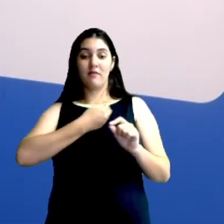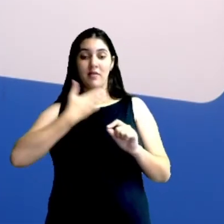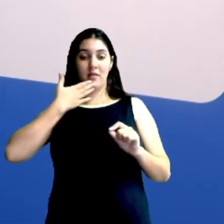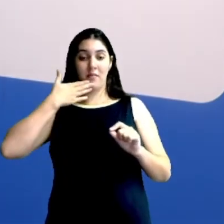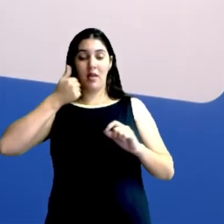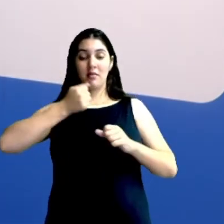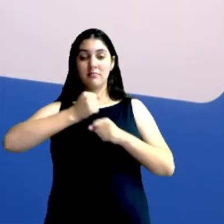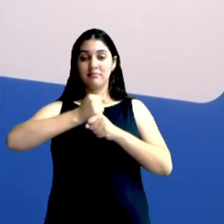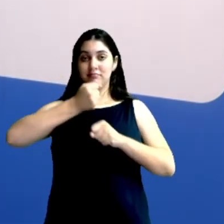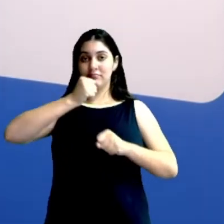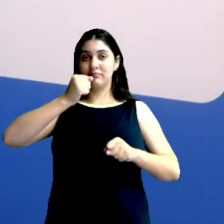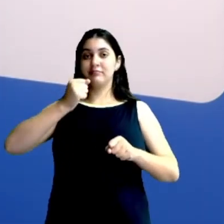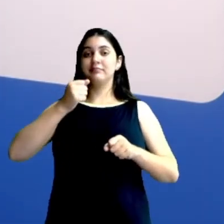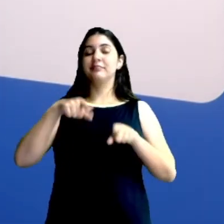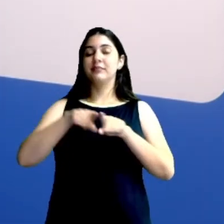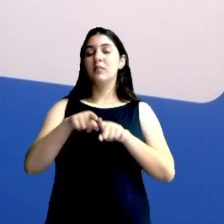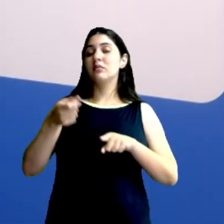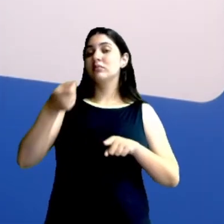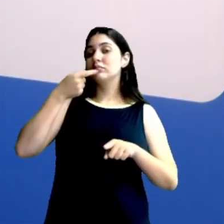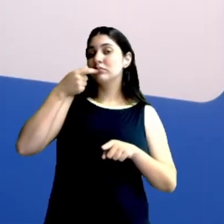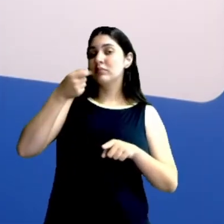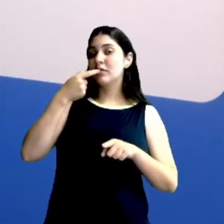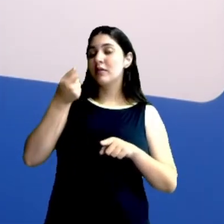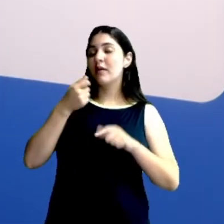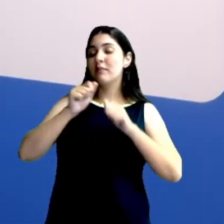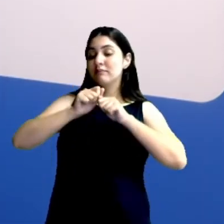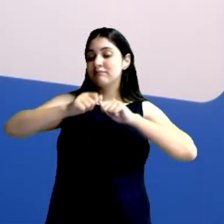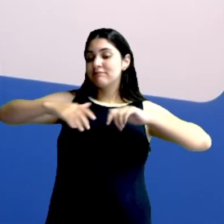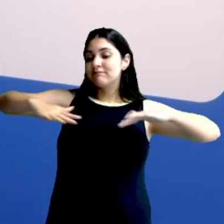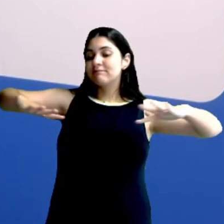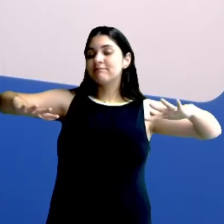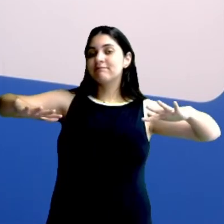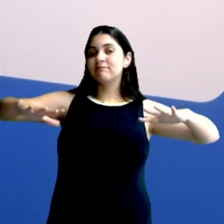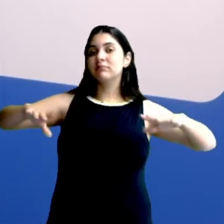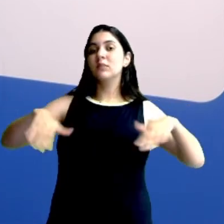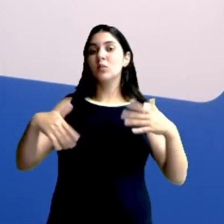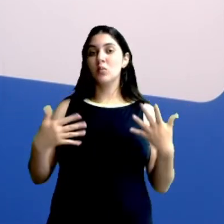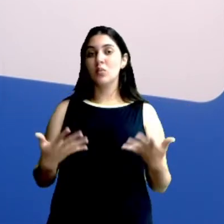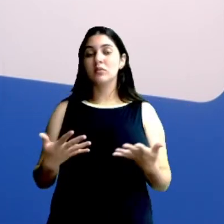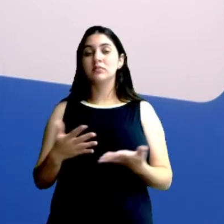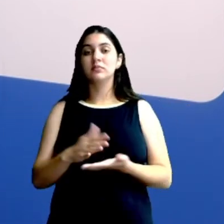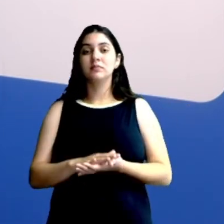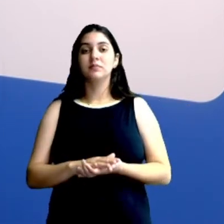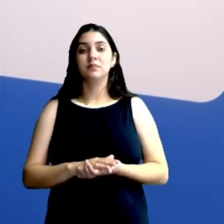quando os medicamentos são ampliados, quando